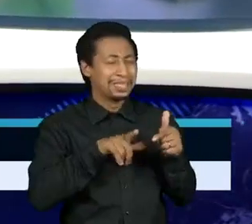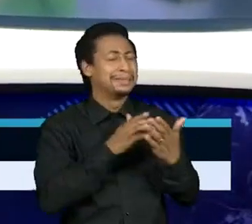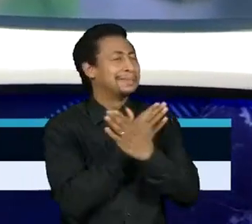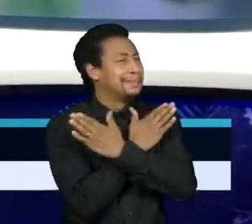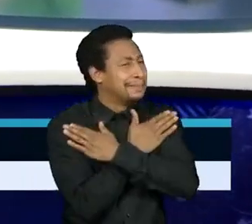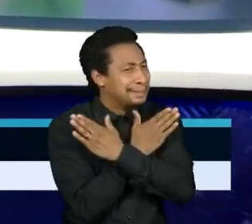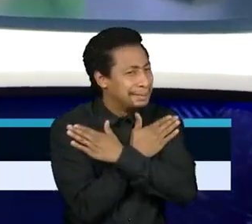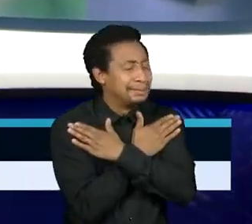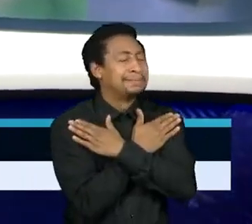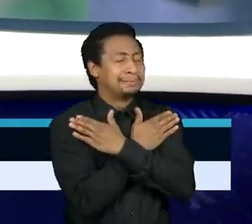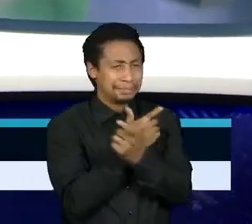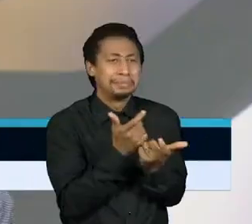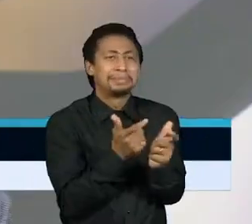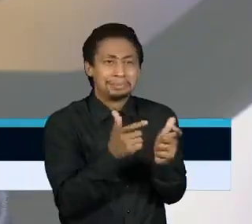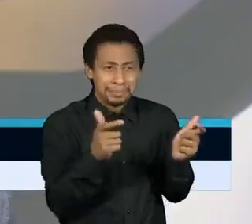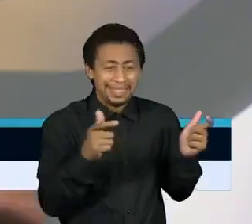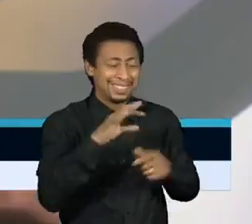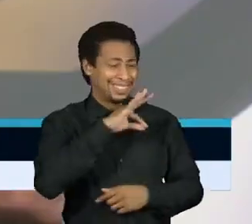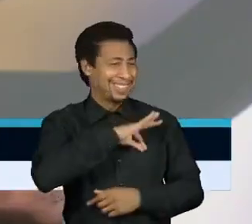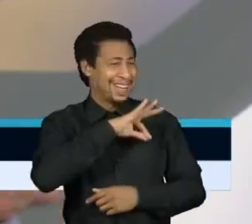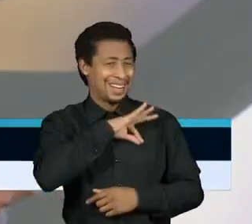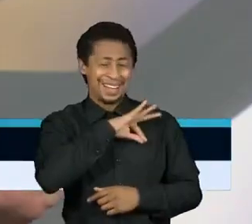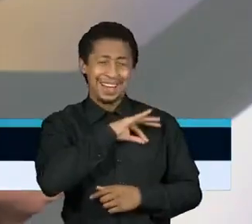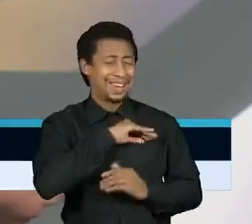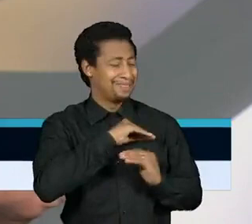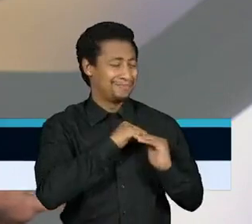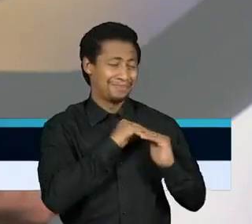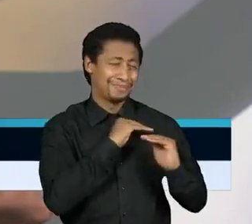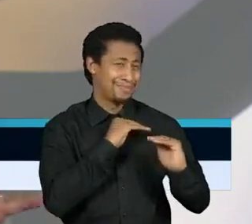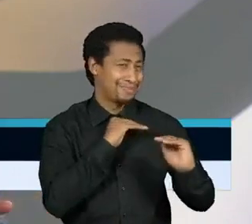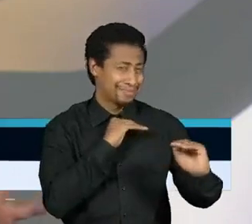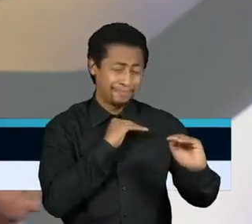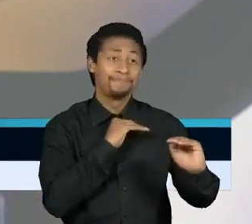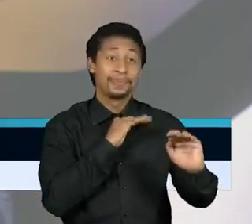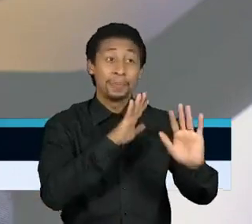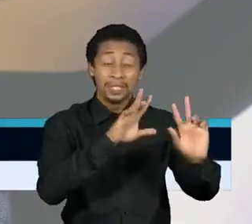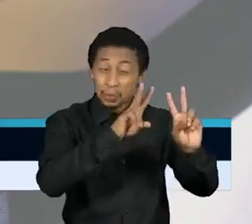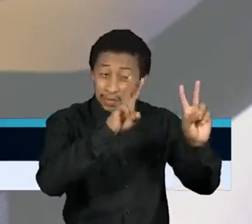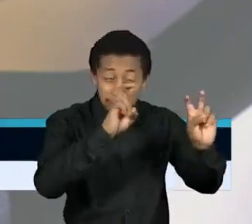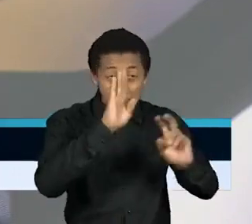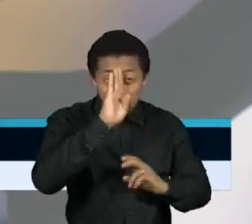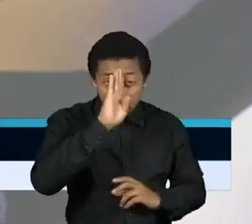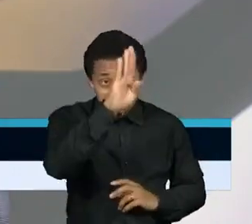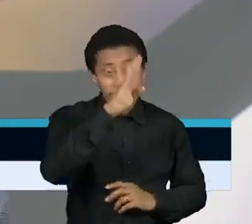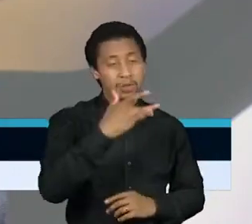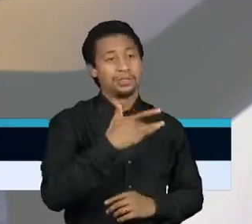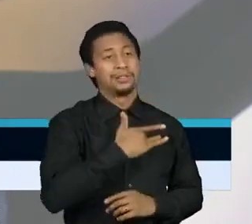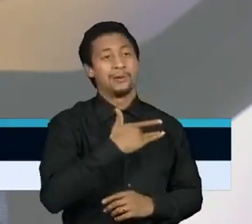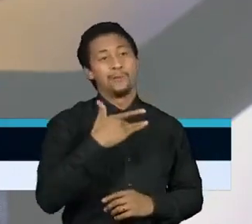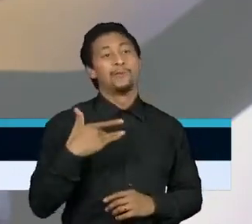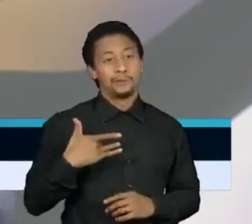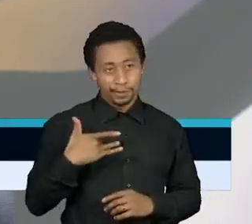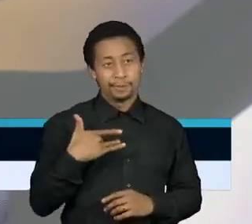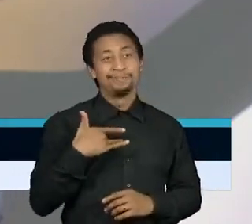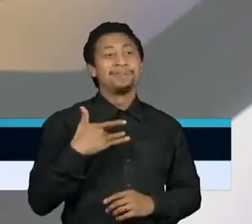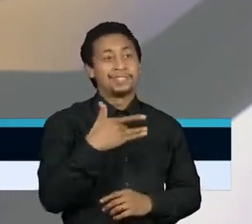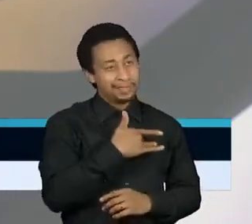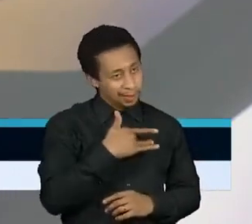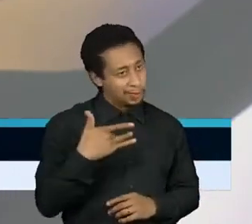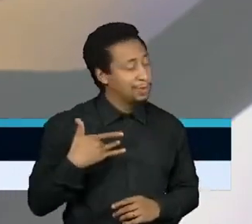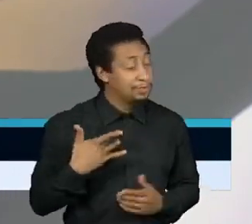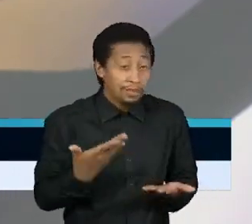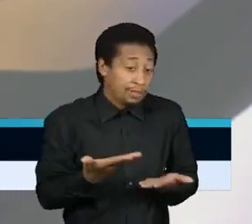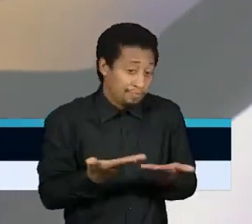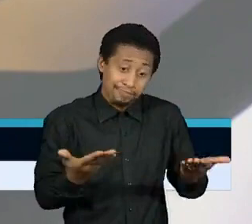a questão da reindustrialização do país, saúde vai ganhar um espaço muito grande por causa dessa